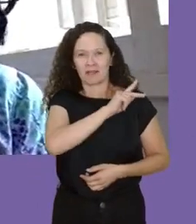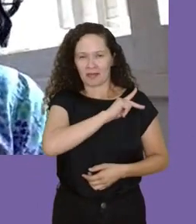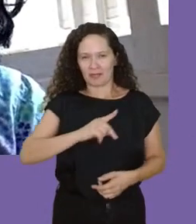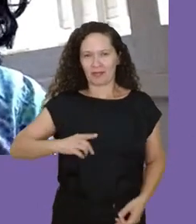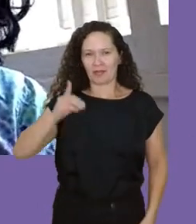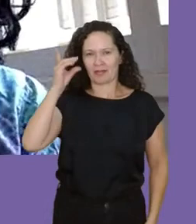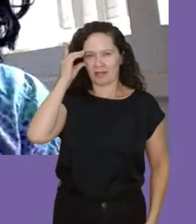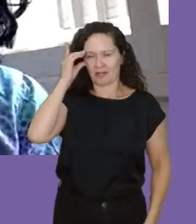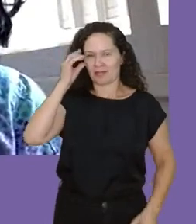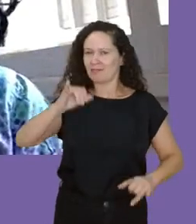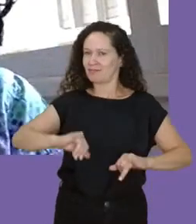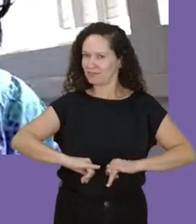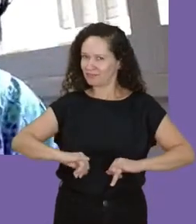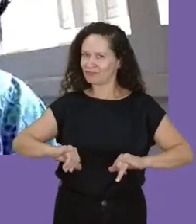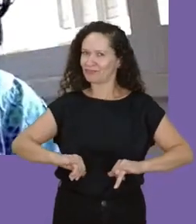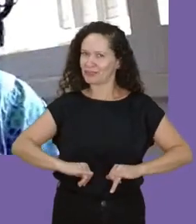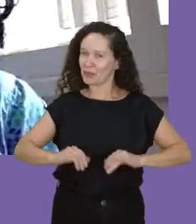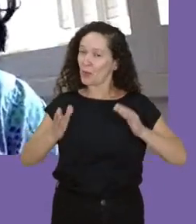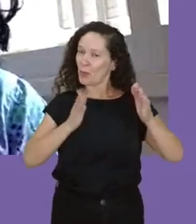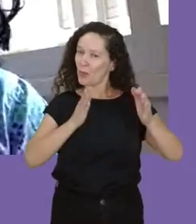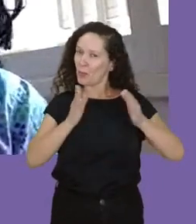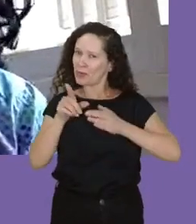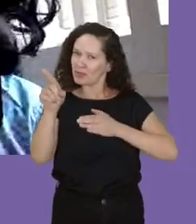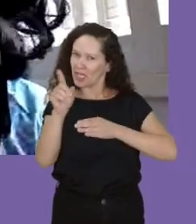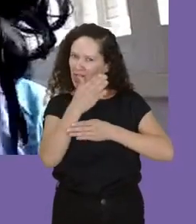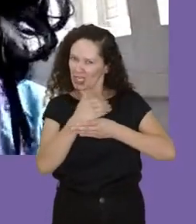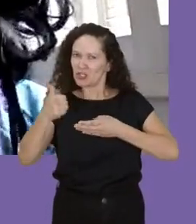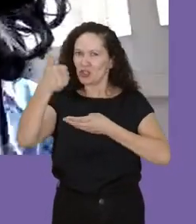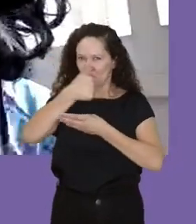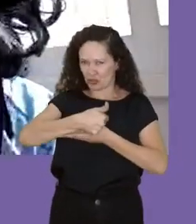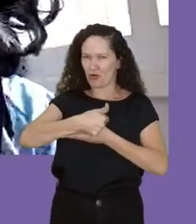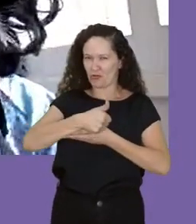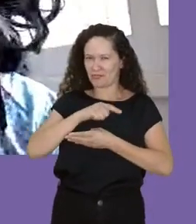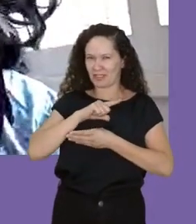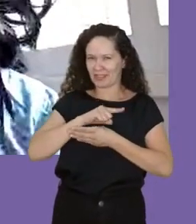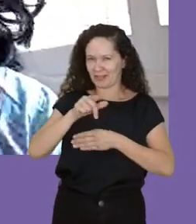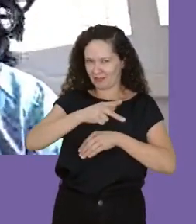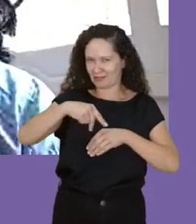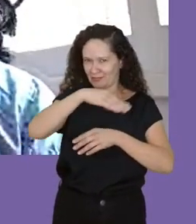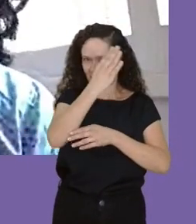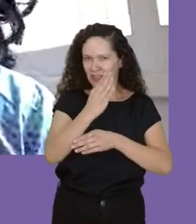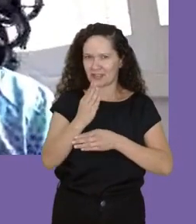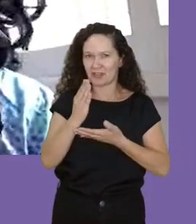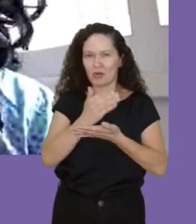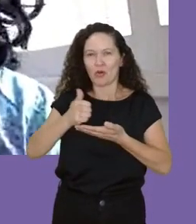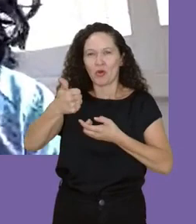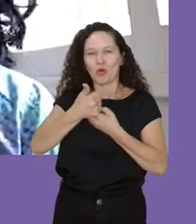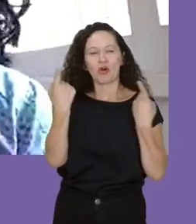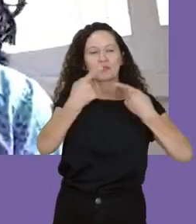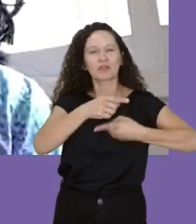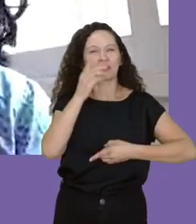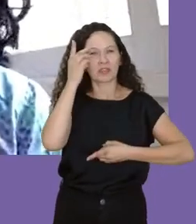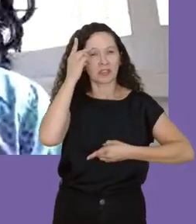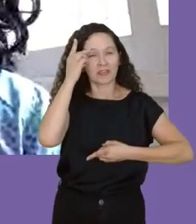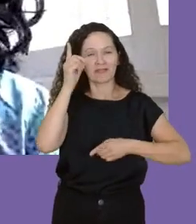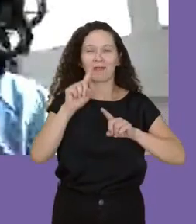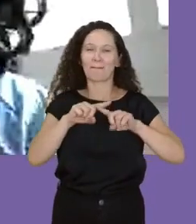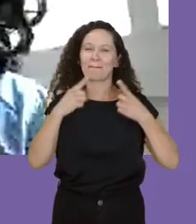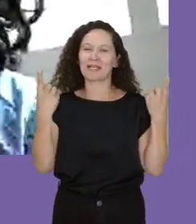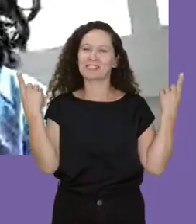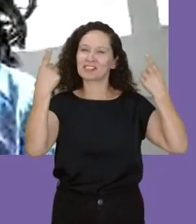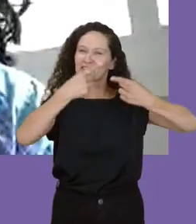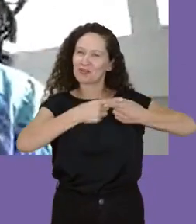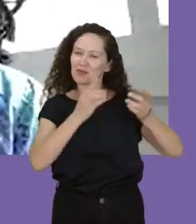sofreu durante o processo de golpe que existiu no país, que foi um golpe contra ela, mas foi um golpe contra a